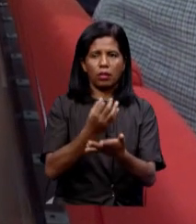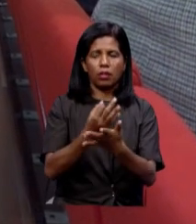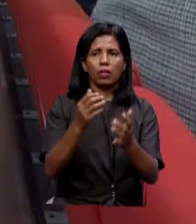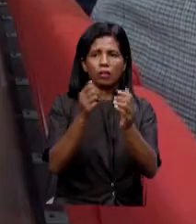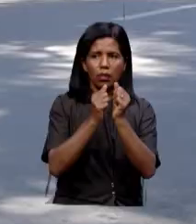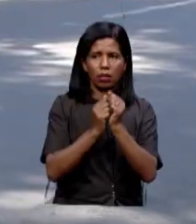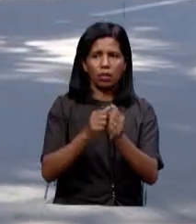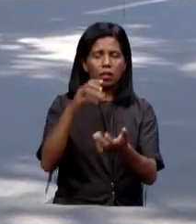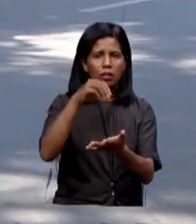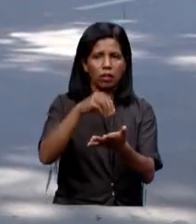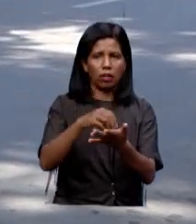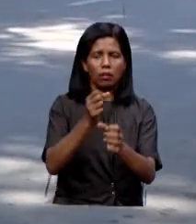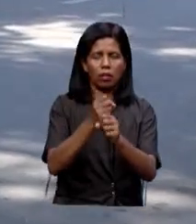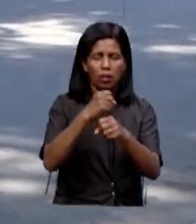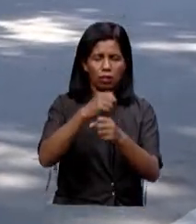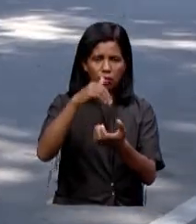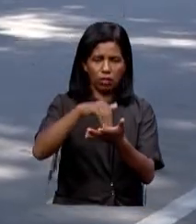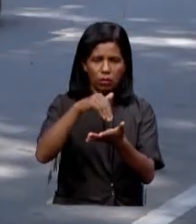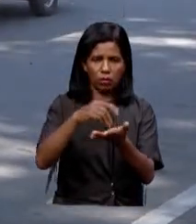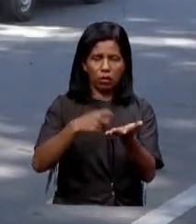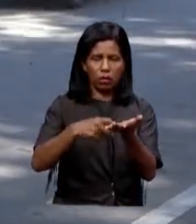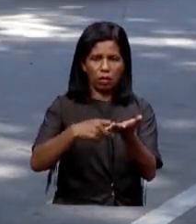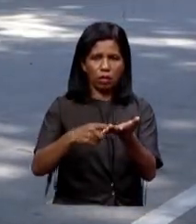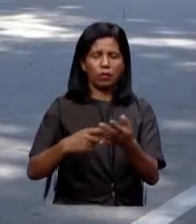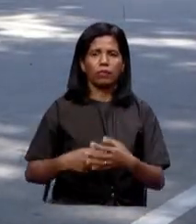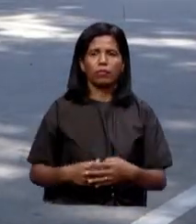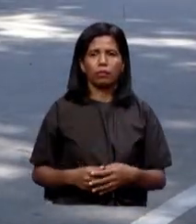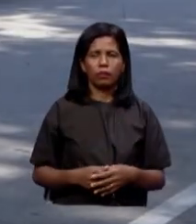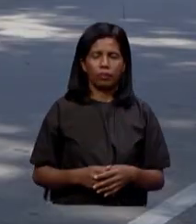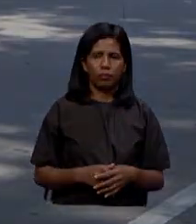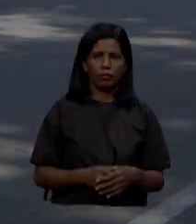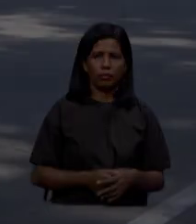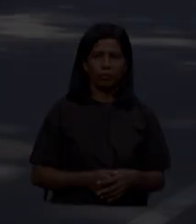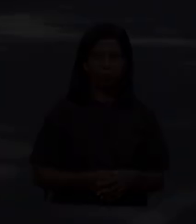Nulo, aloca ba realiza estudo técnico. Laura Xavier, Jacinto Fuca, GMN.